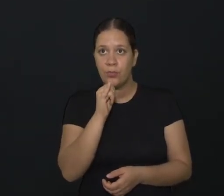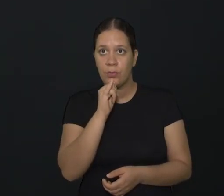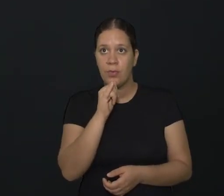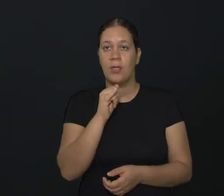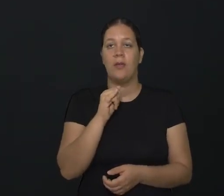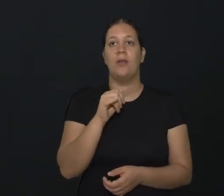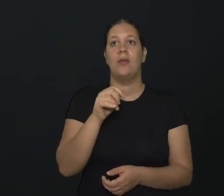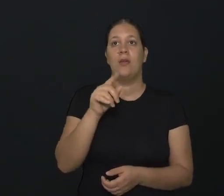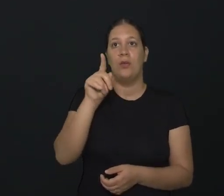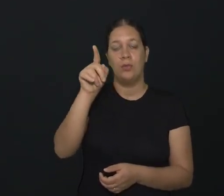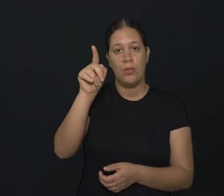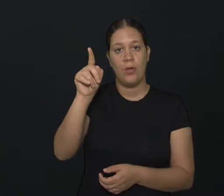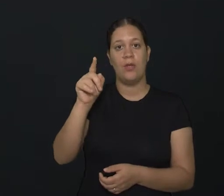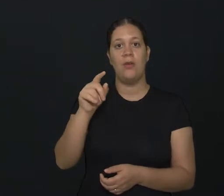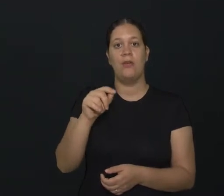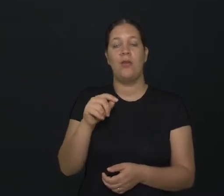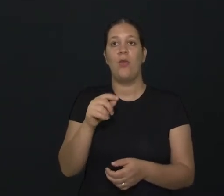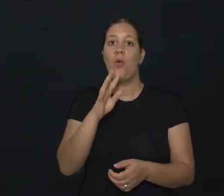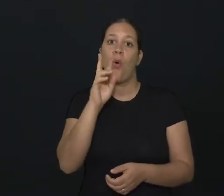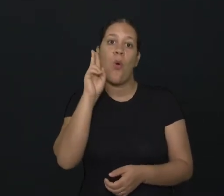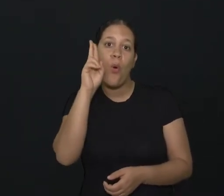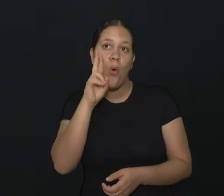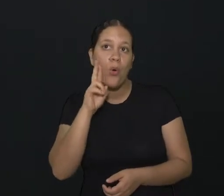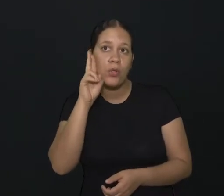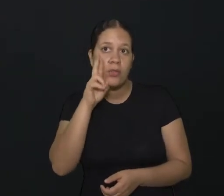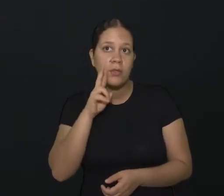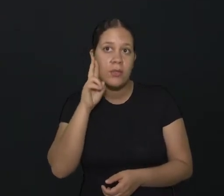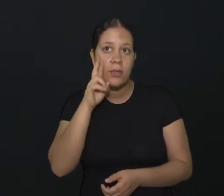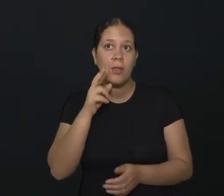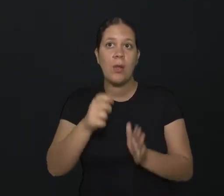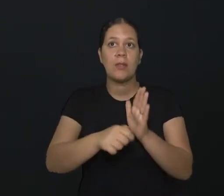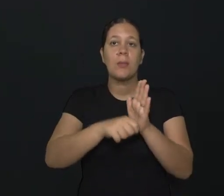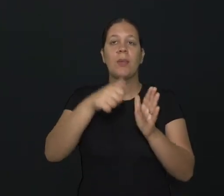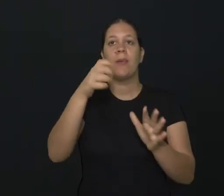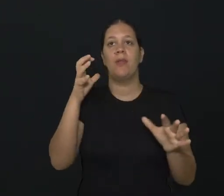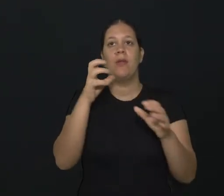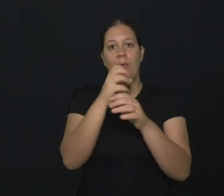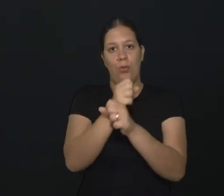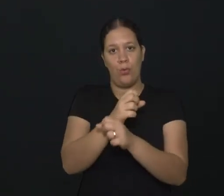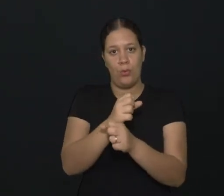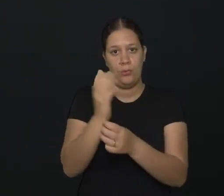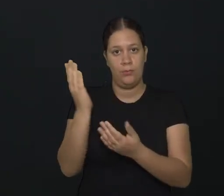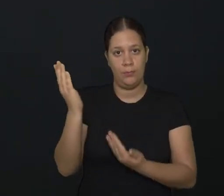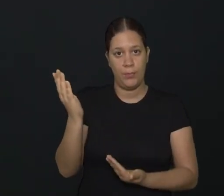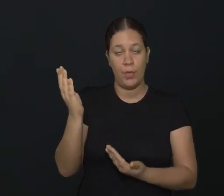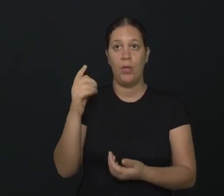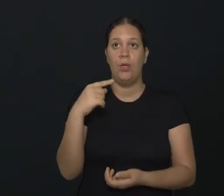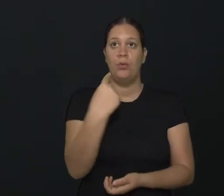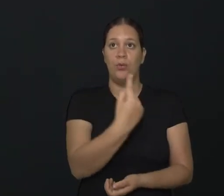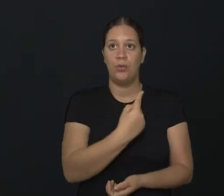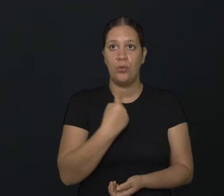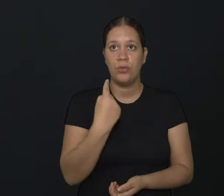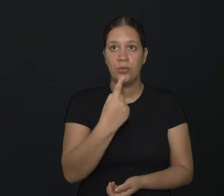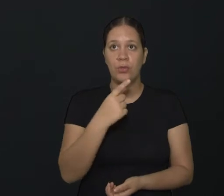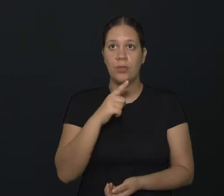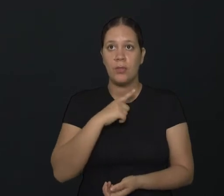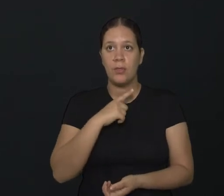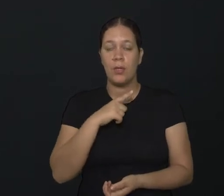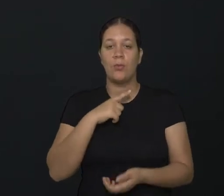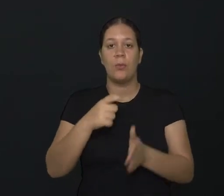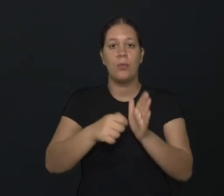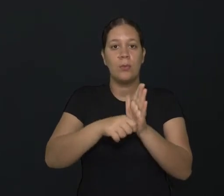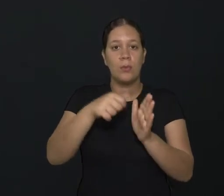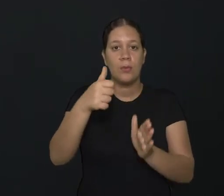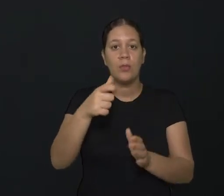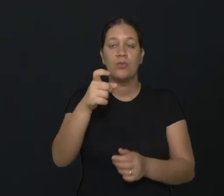só, eu tenho aqui esse quadradinho rosa referente a essa primeira equação, beleza? Então, nós temos, eu vou